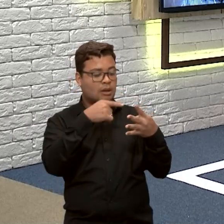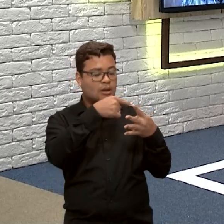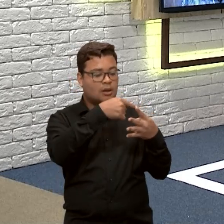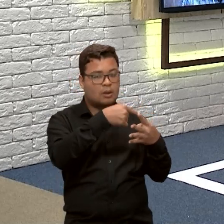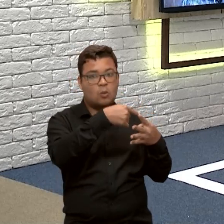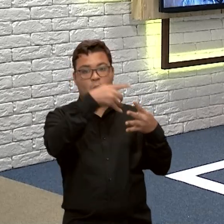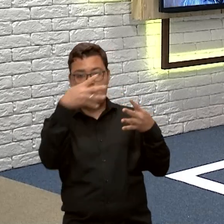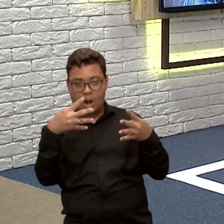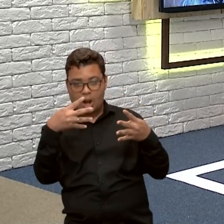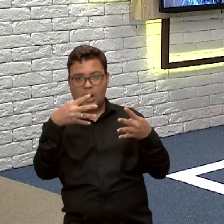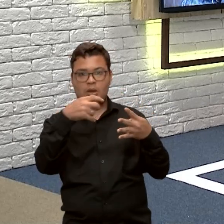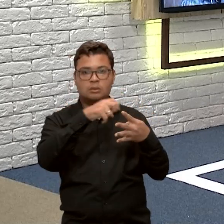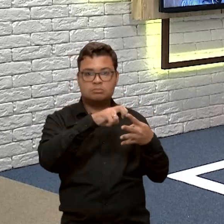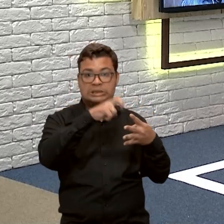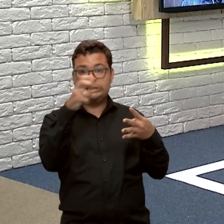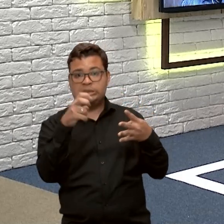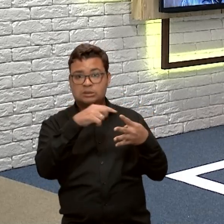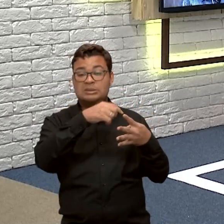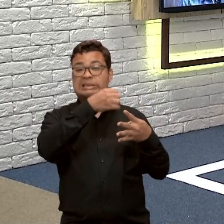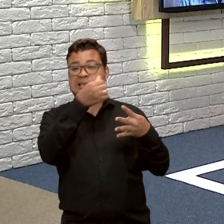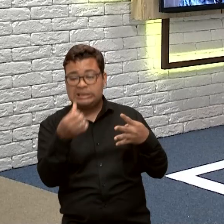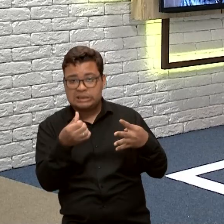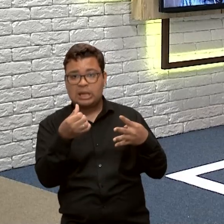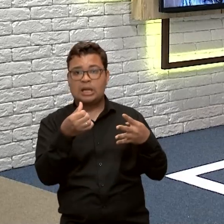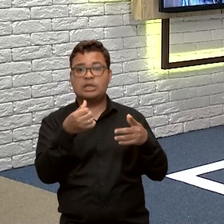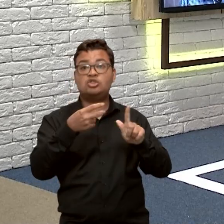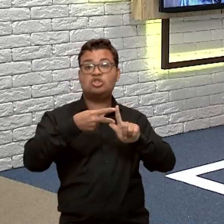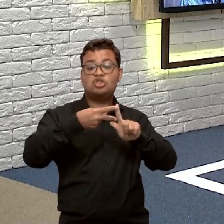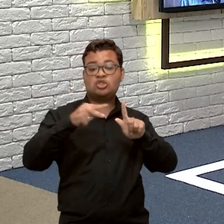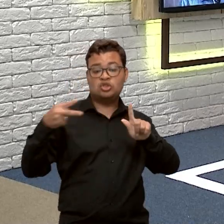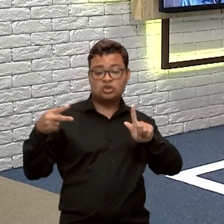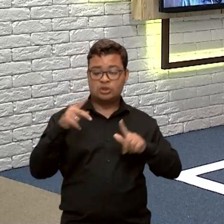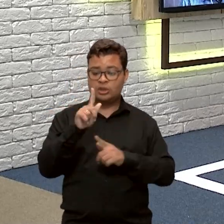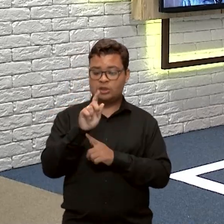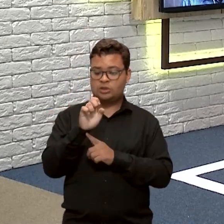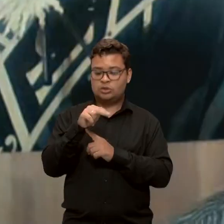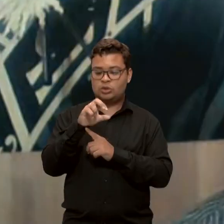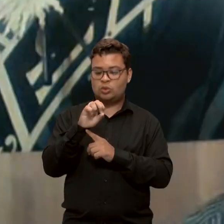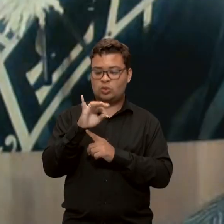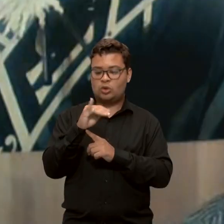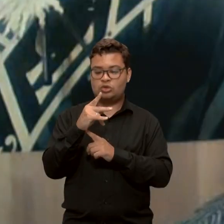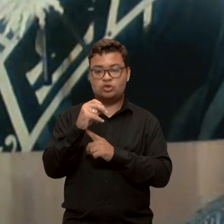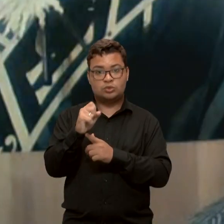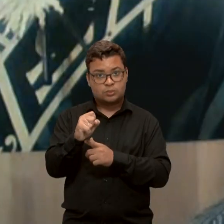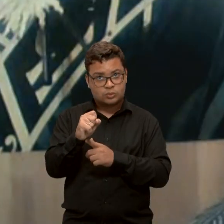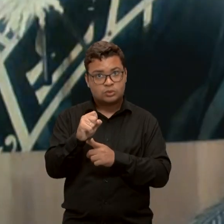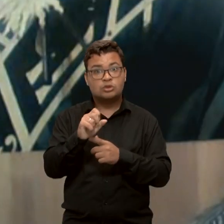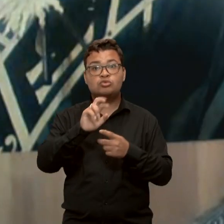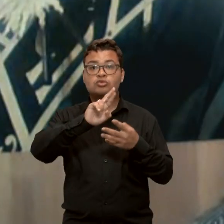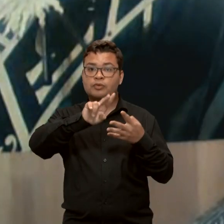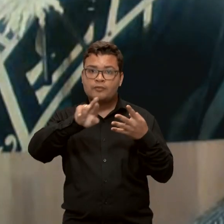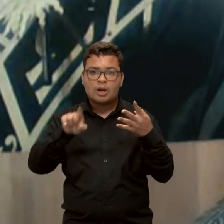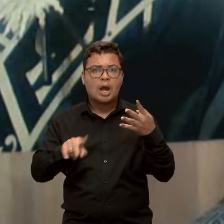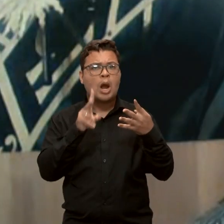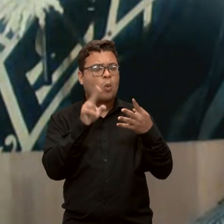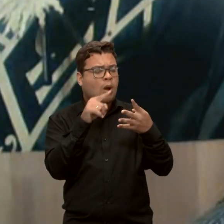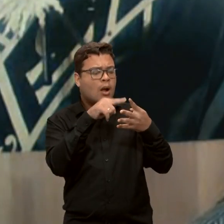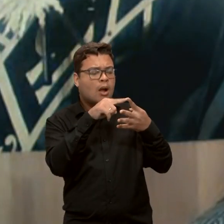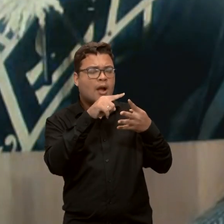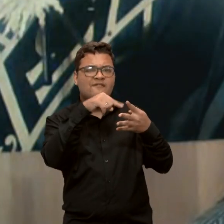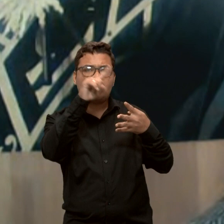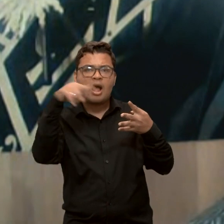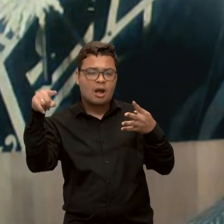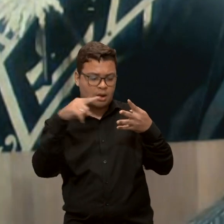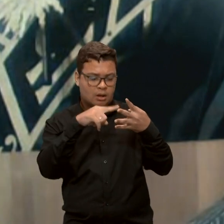Ótima pergunta. A gente sempre fala de 4 sorotipos. Mas uma das coisas que a gente precisa entender é que dentro de cada um